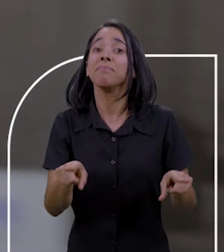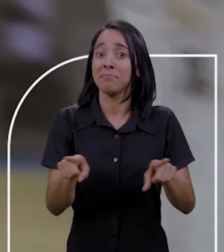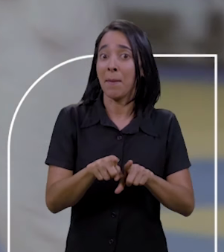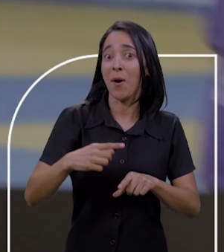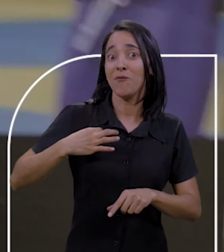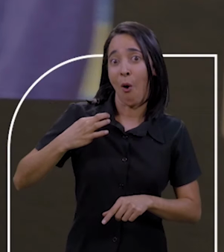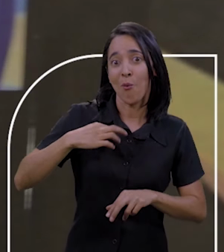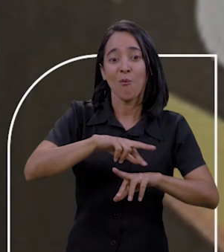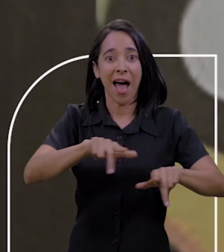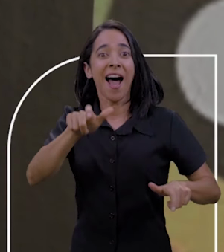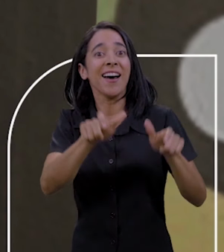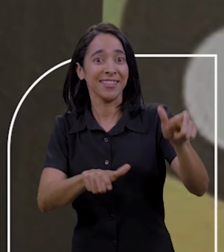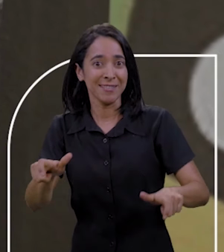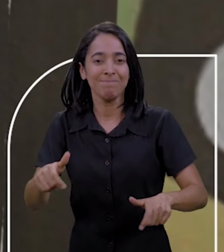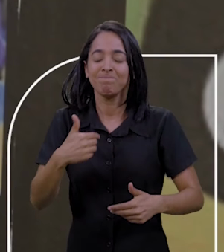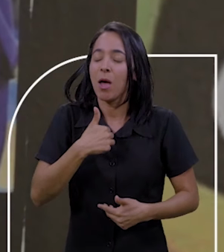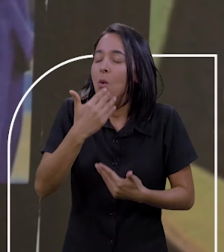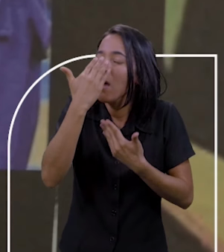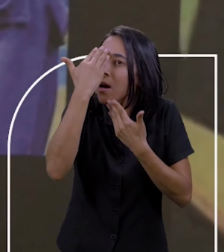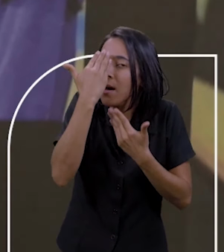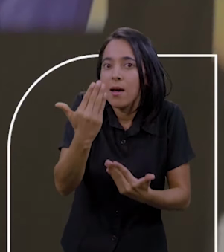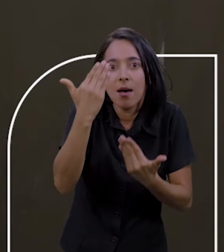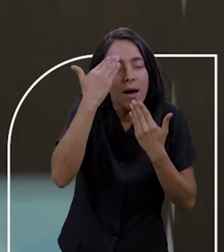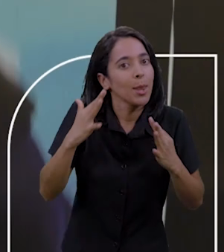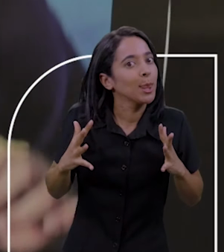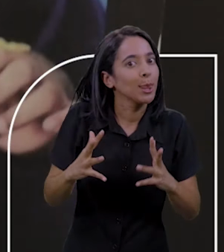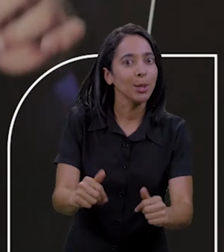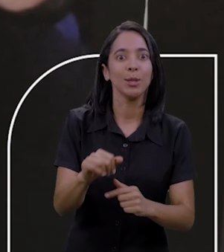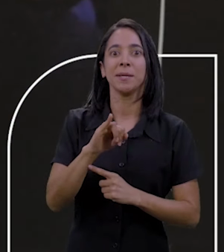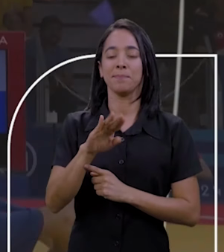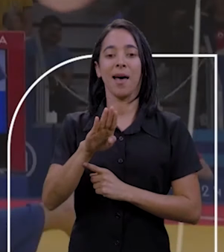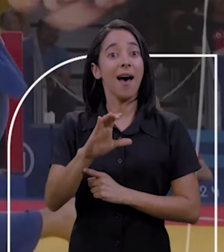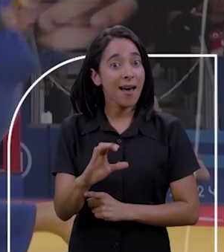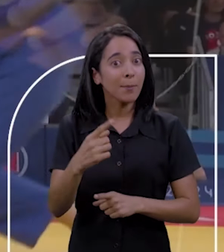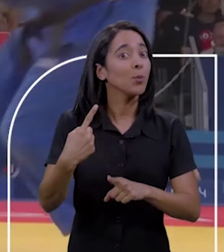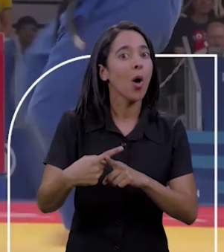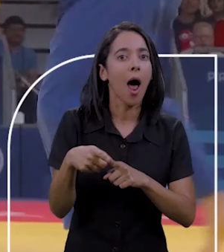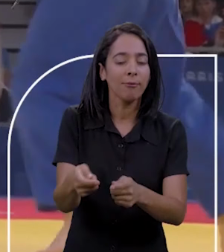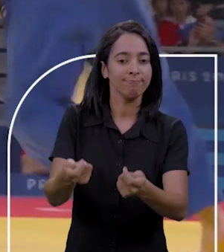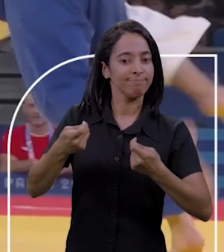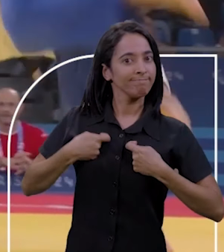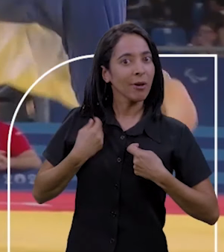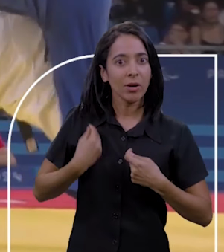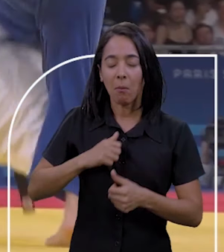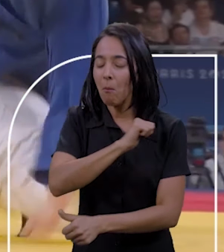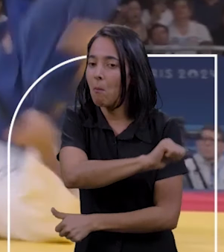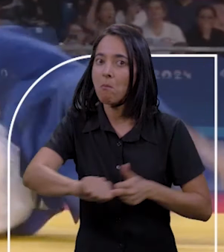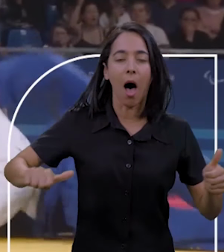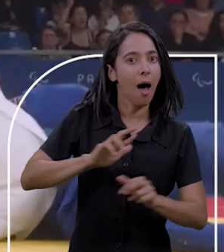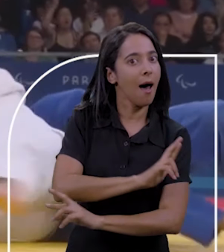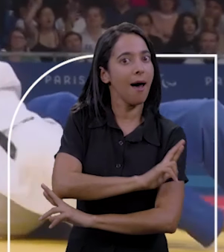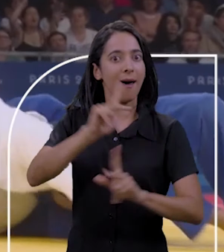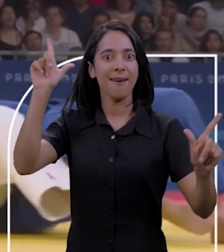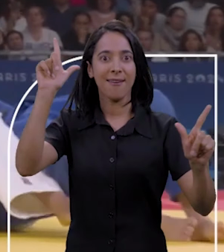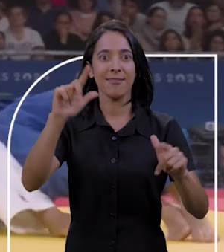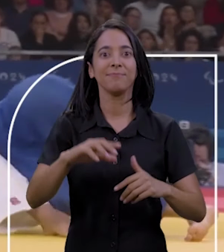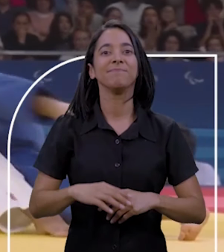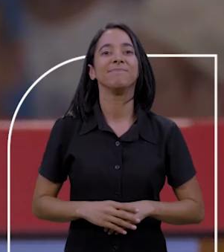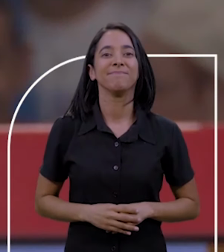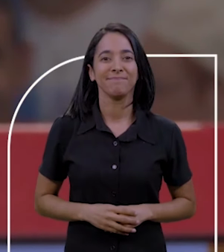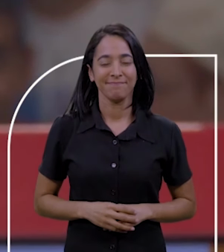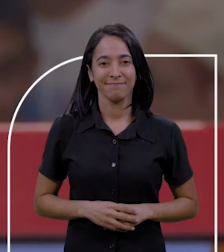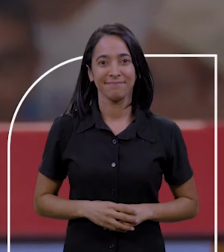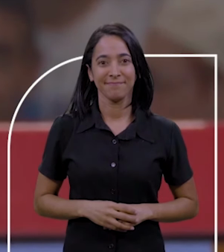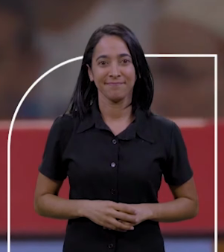voluntários daqui. Então, assim, eu sou muito grato ao Instituto, porque o Instituto mudou minha perspectiva de vida, né? Vitória do atleta